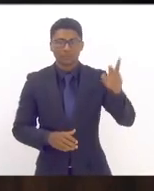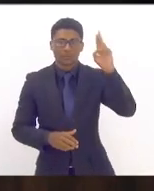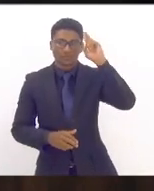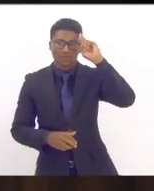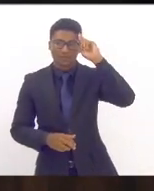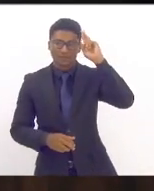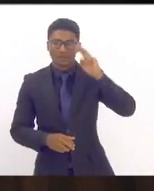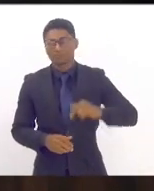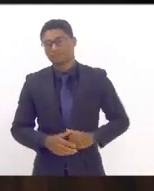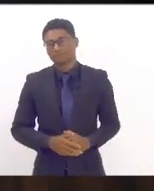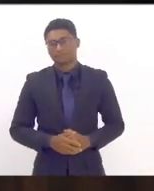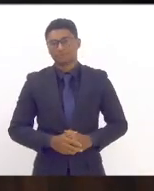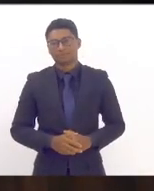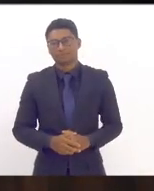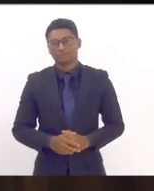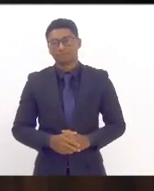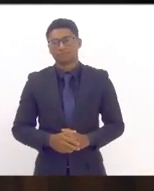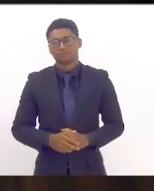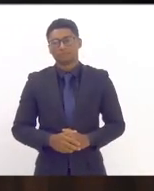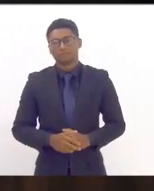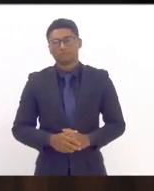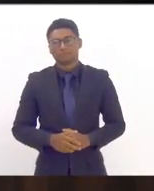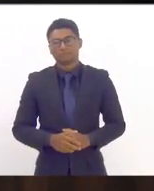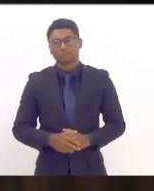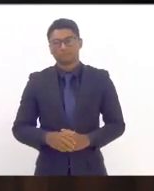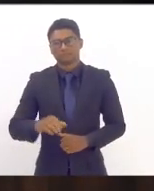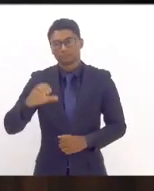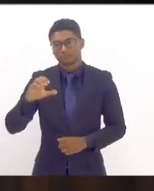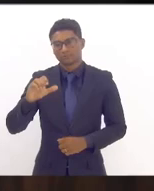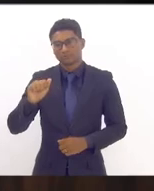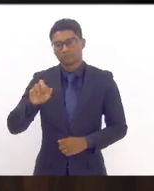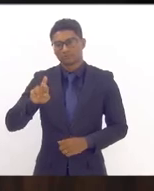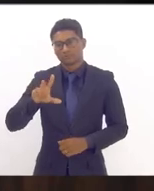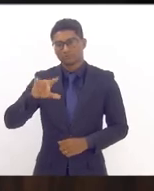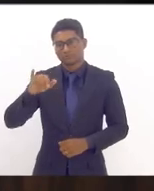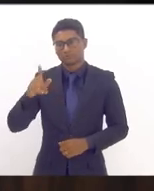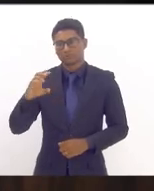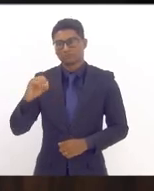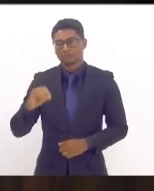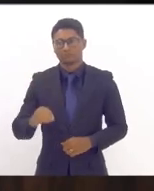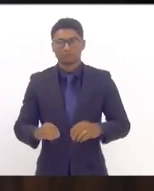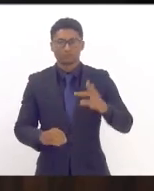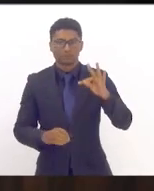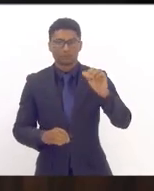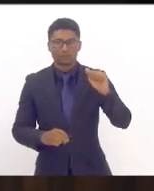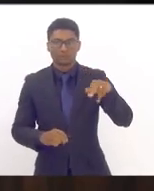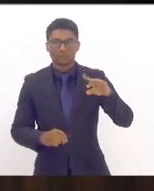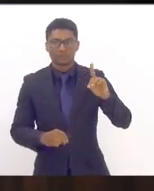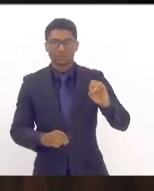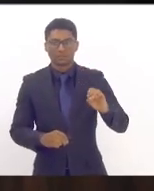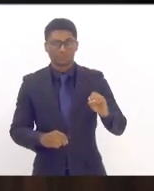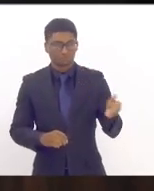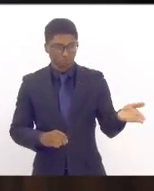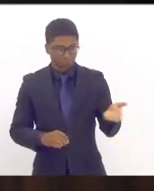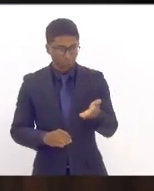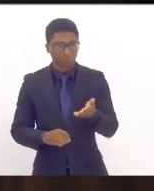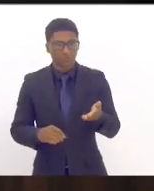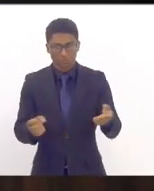Reis Carlinho do BNH Tandy eleitos novos